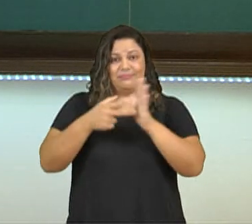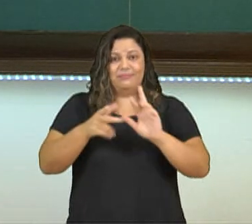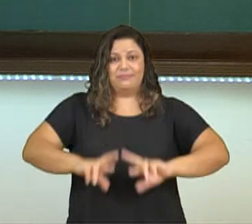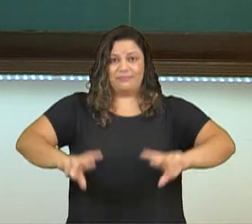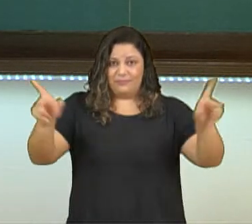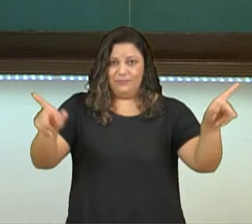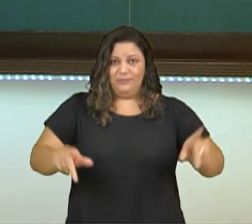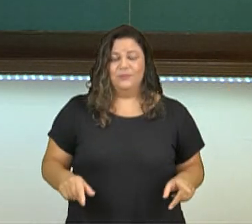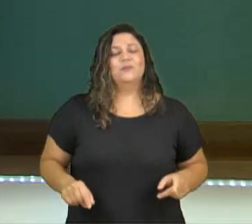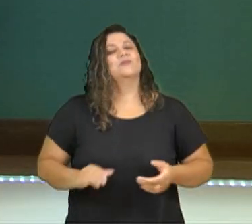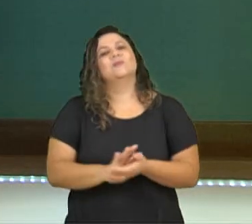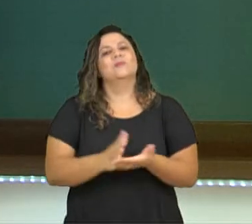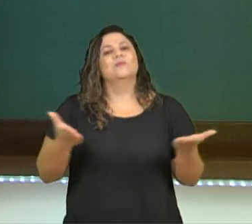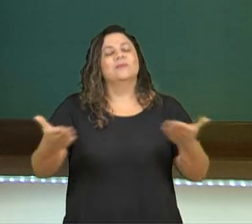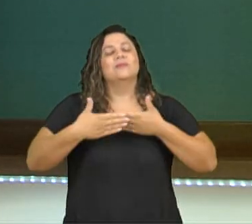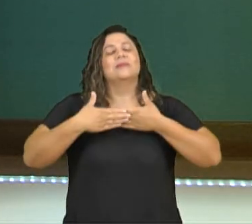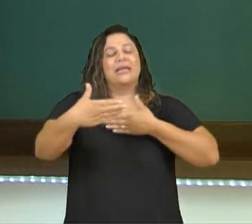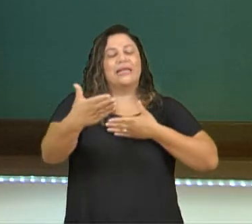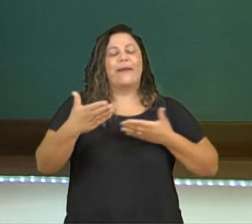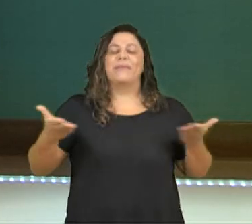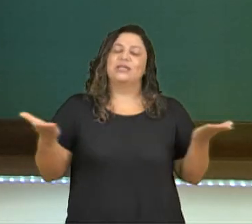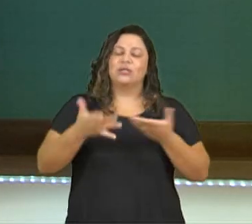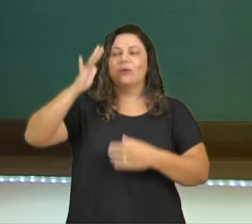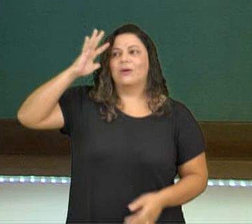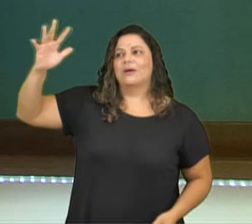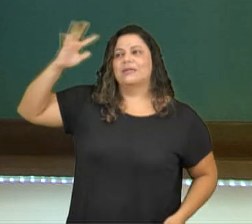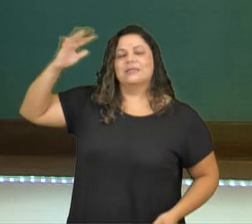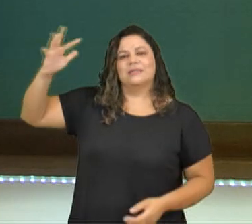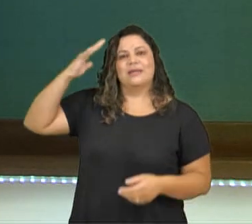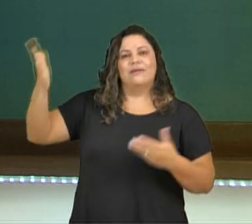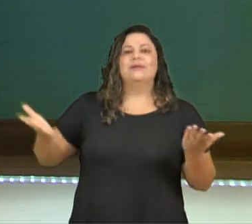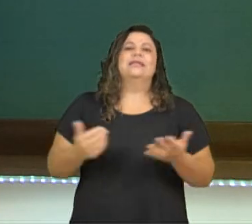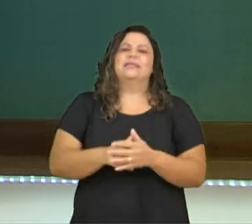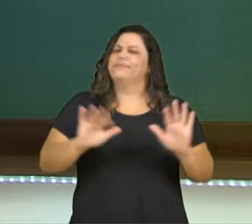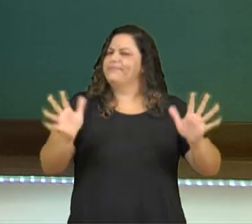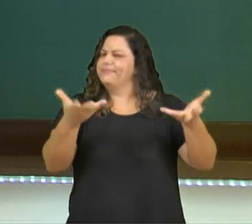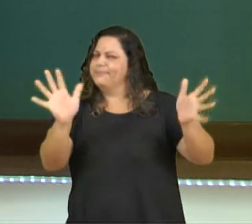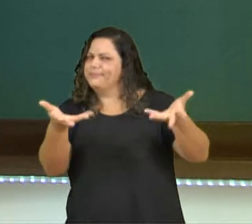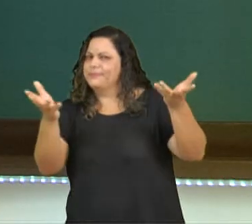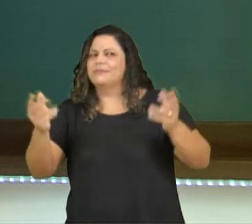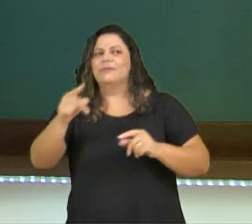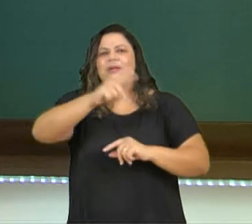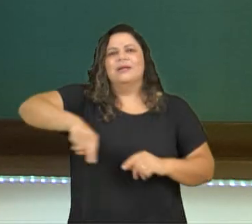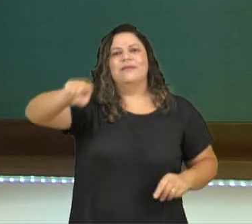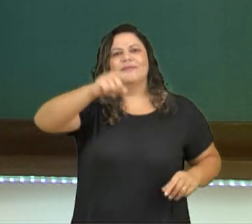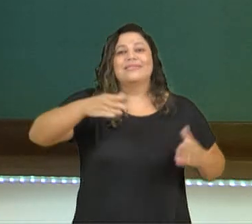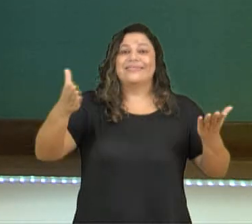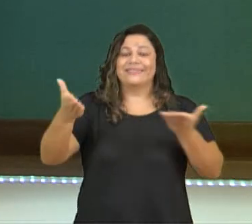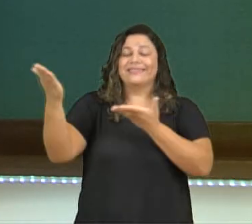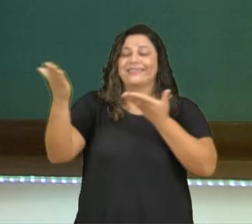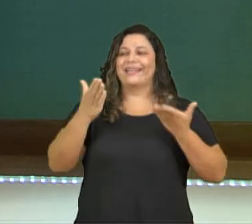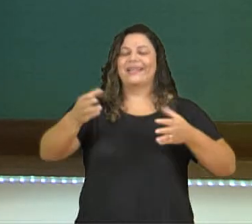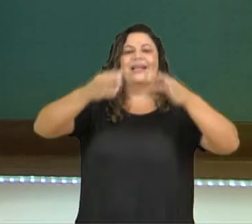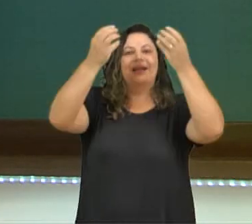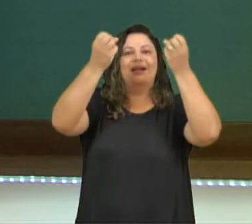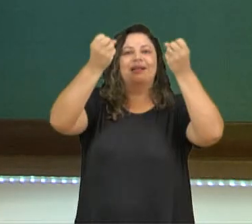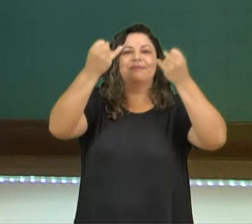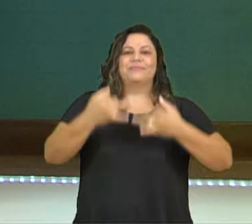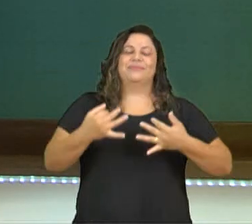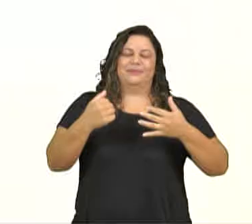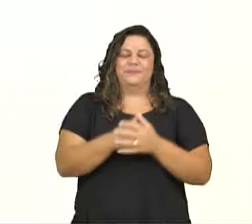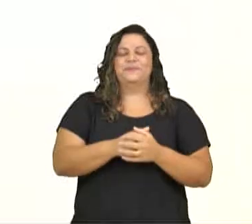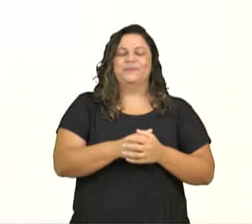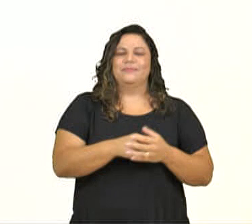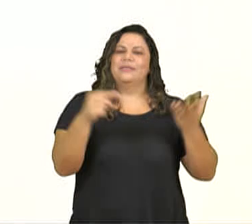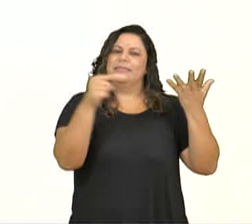distintos. E a partir dessa reflexão que eu estimulei aí em você, eu trago para você aqui a definição de